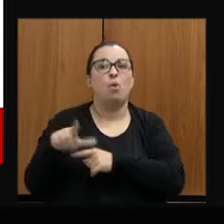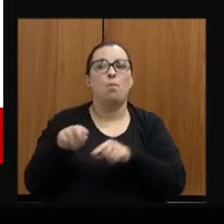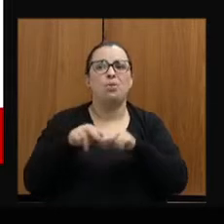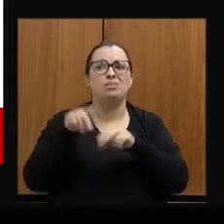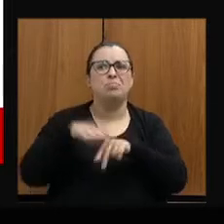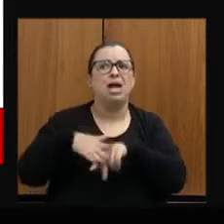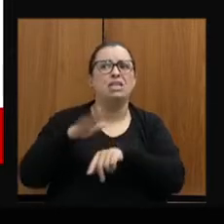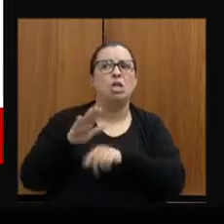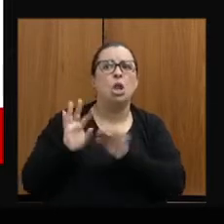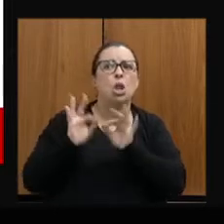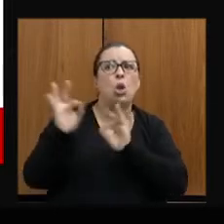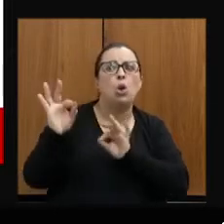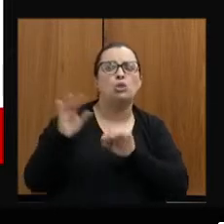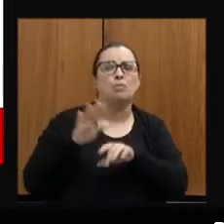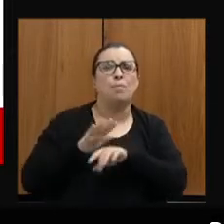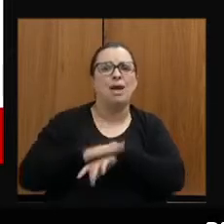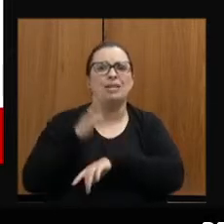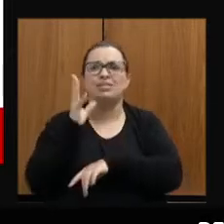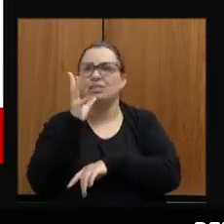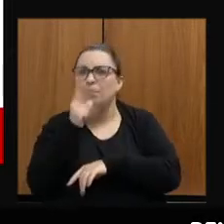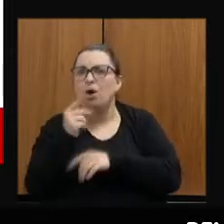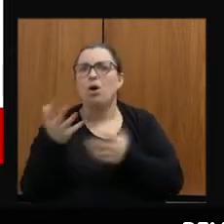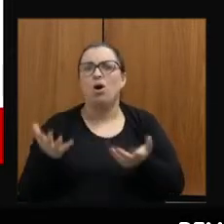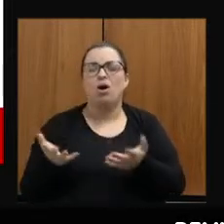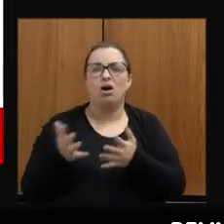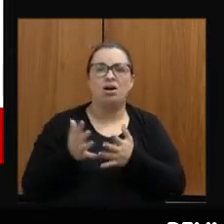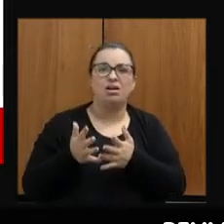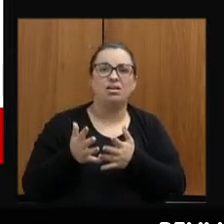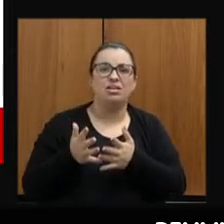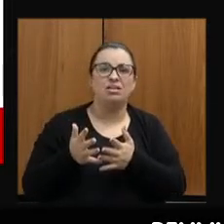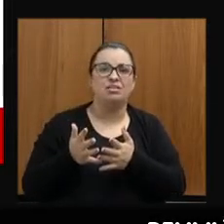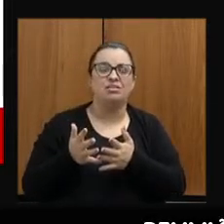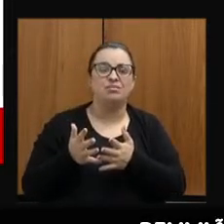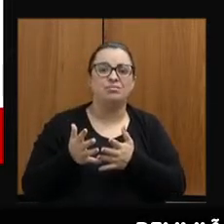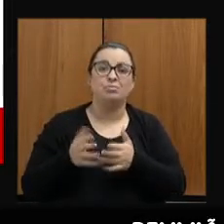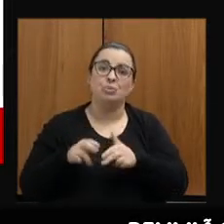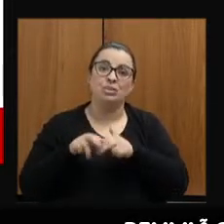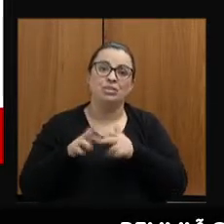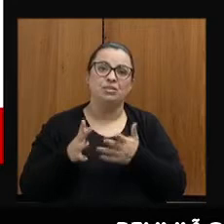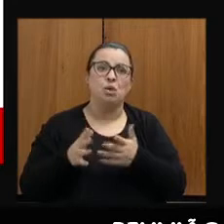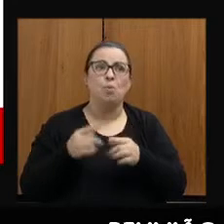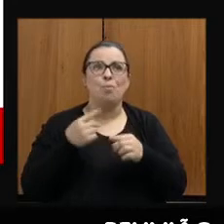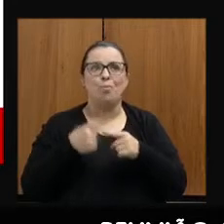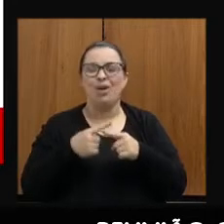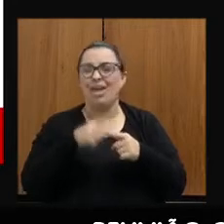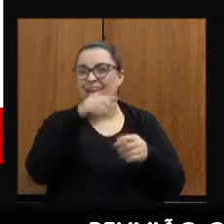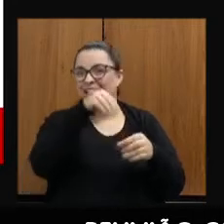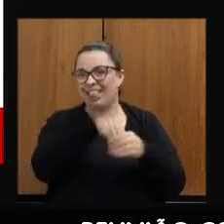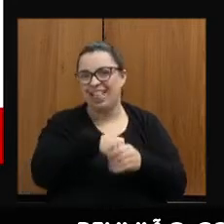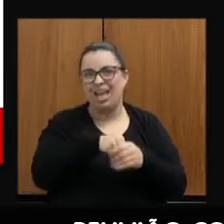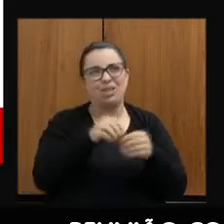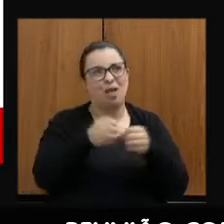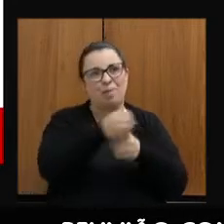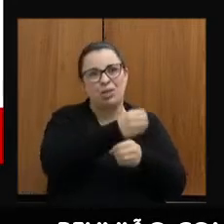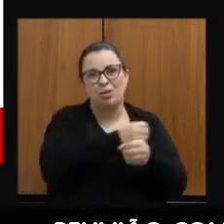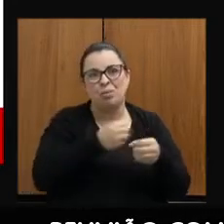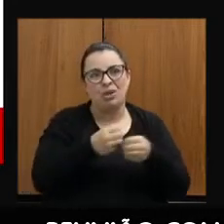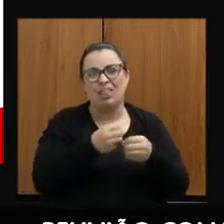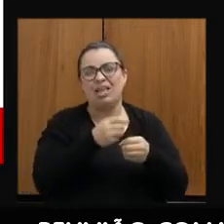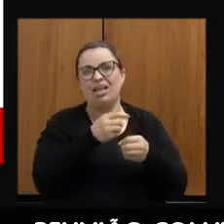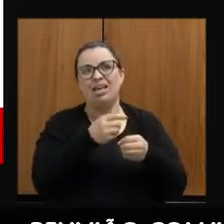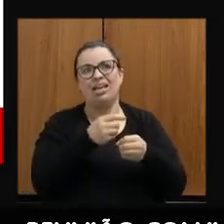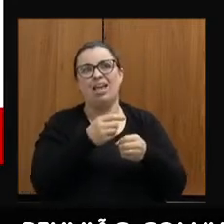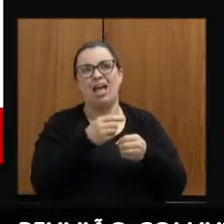um primeiro momento eu não tenho uma uma proibição para utilização de vias